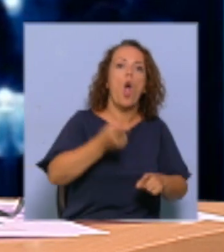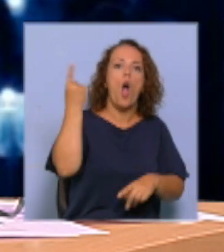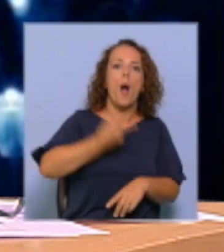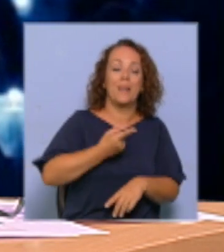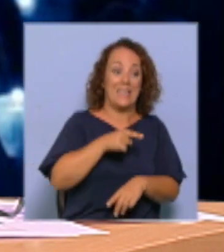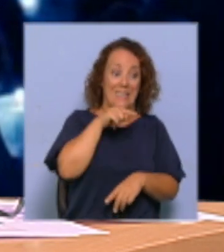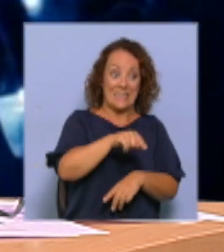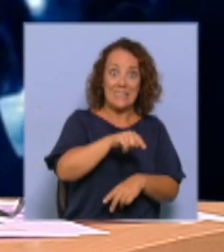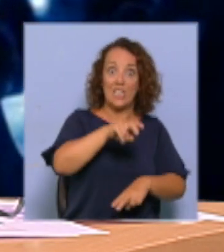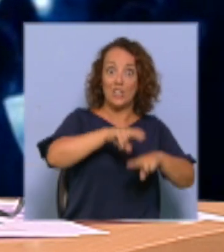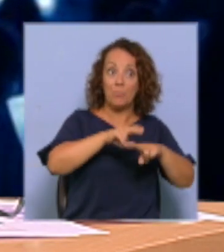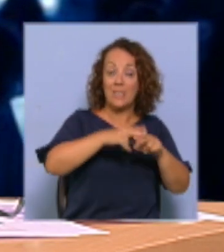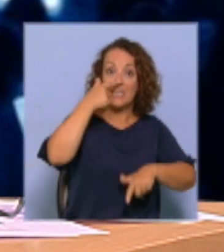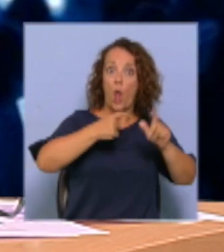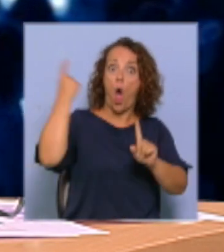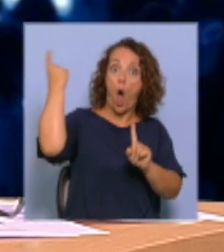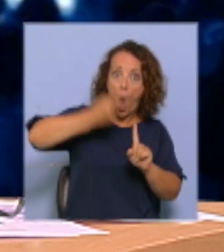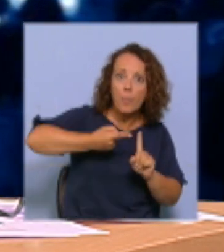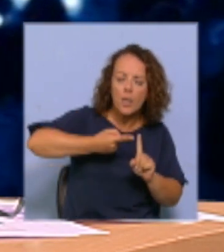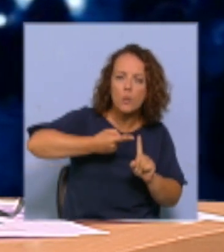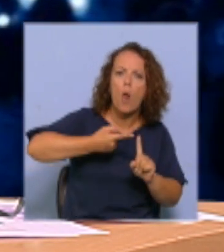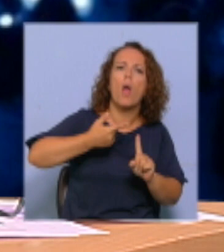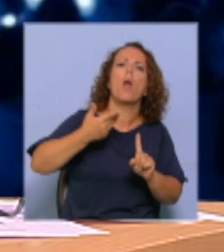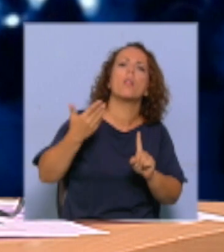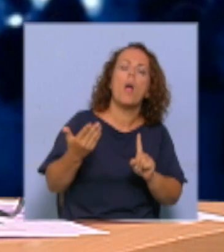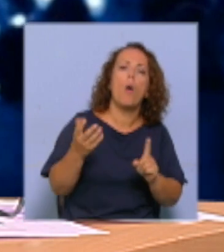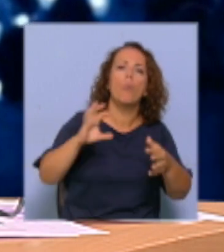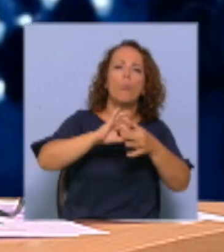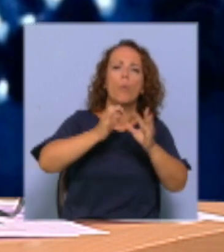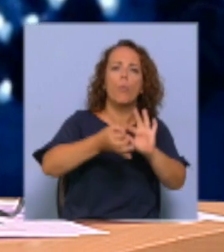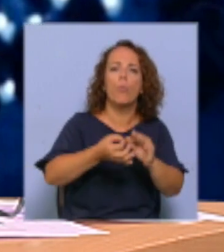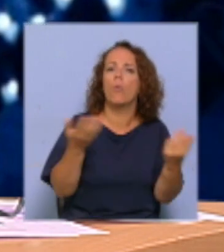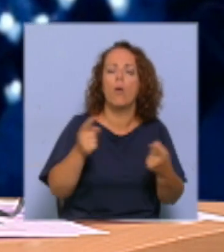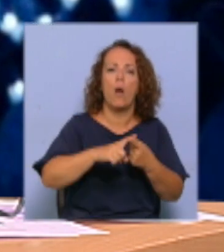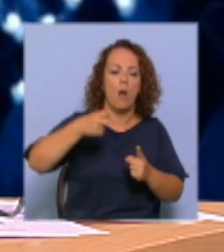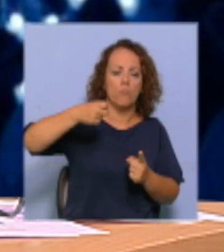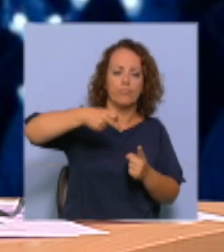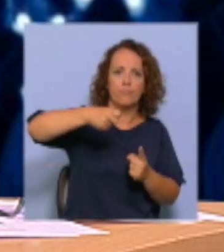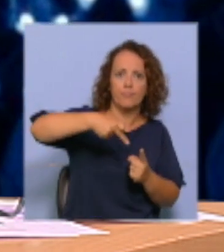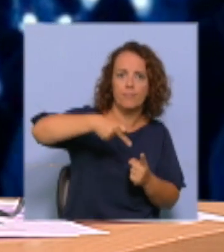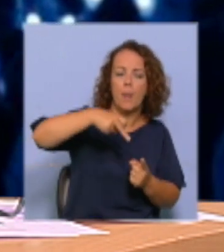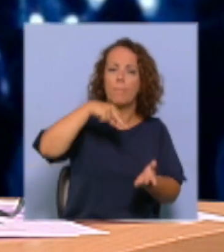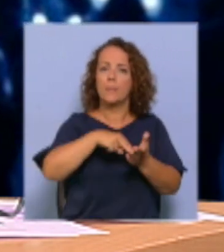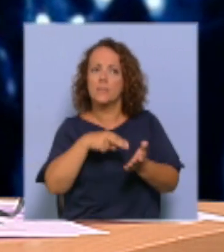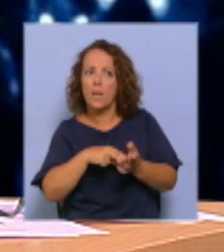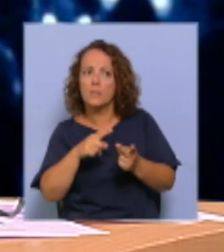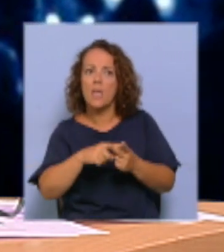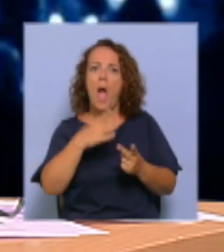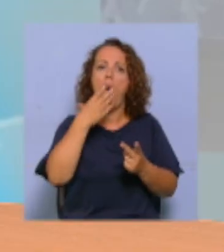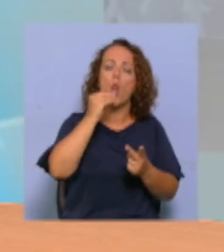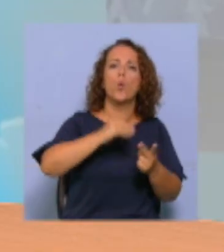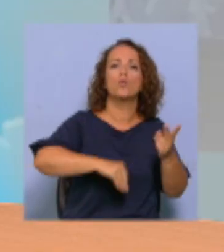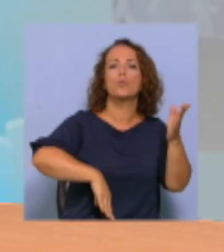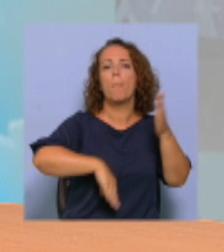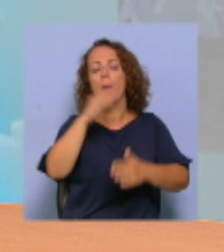passa a ser obrigatória, levanta uma questão. A questão da assiduidade e a questão da reprovação dos alunos. Que é o que está em causa neste de bom